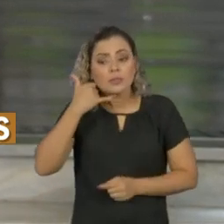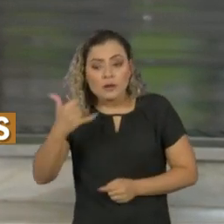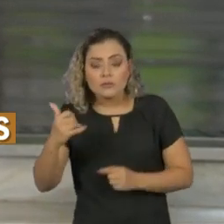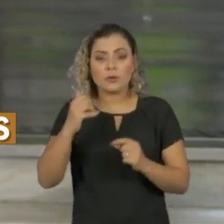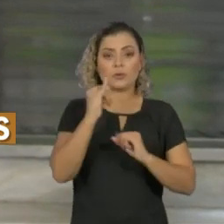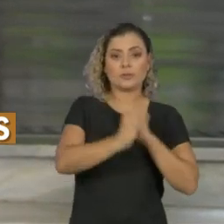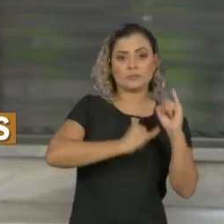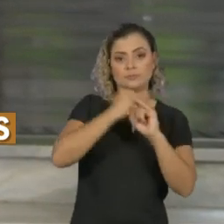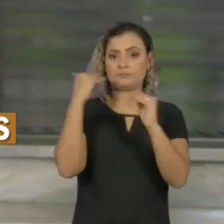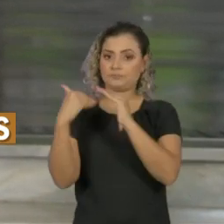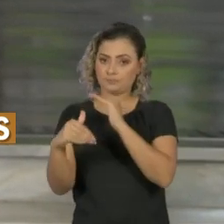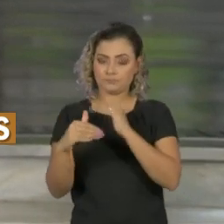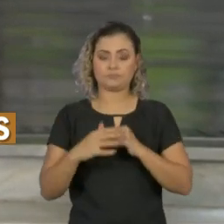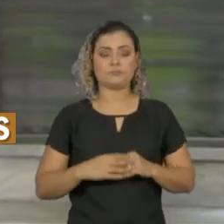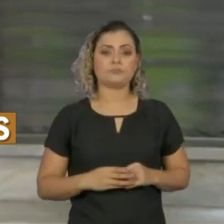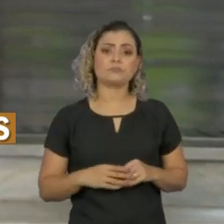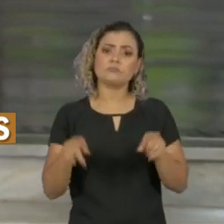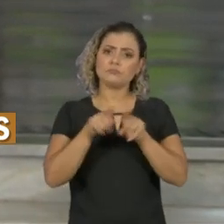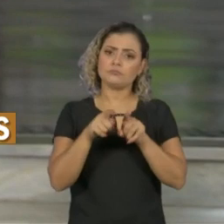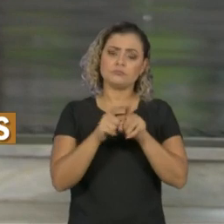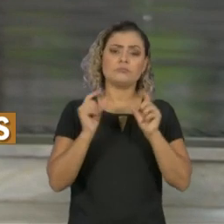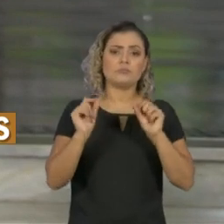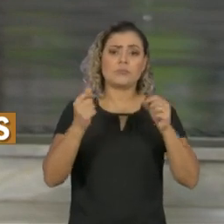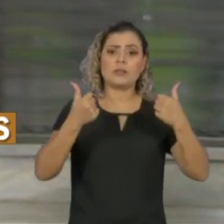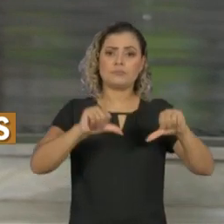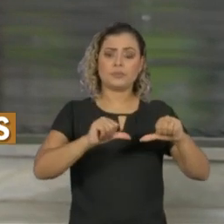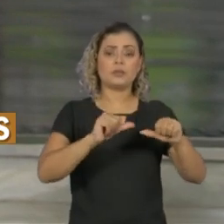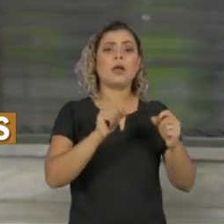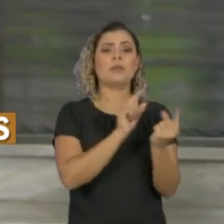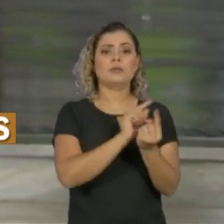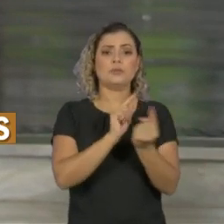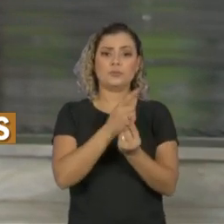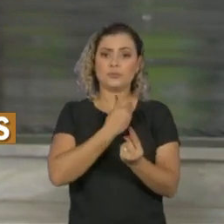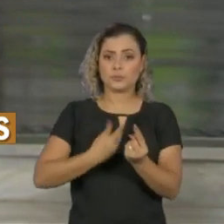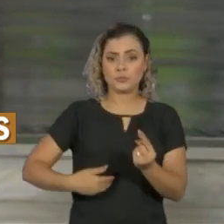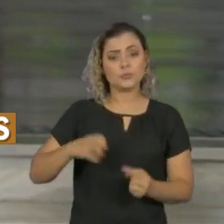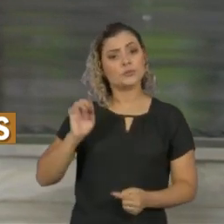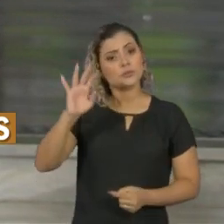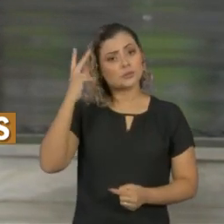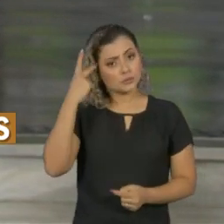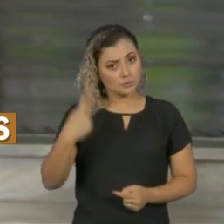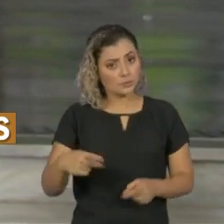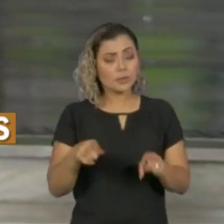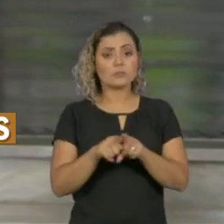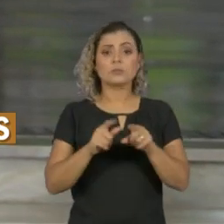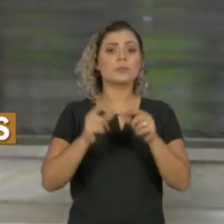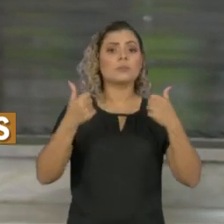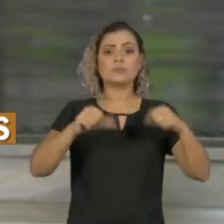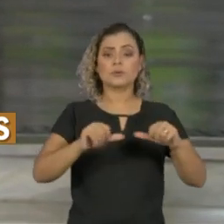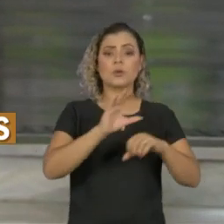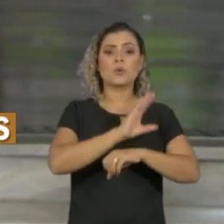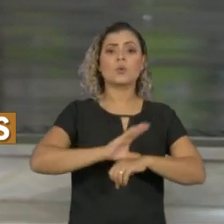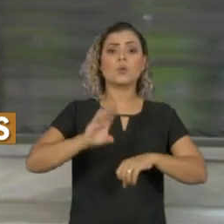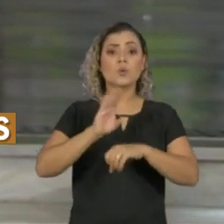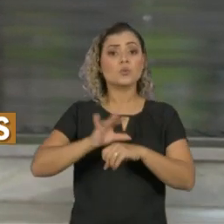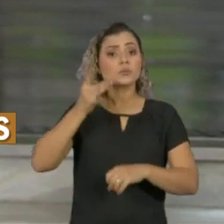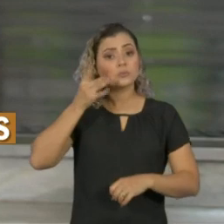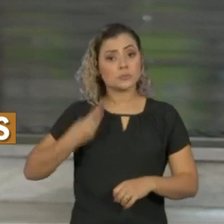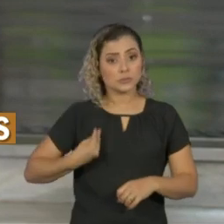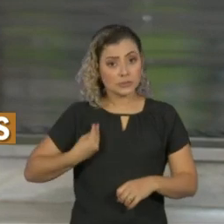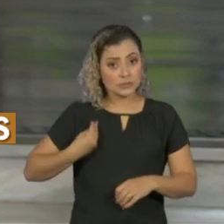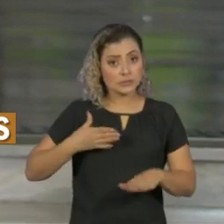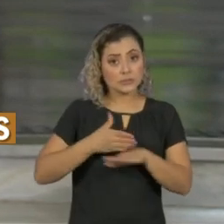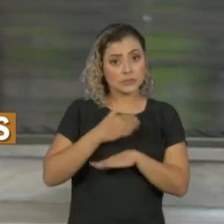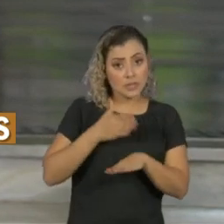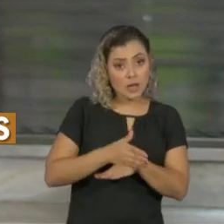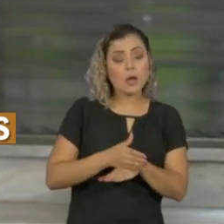Também, outra medida, na suspensão de atividade de serviços públicos no Estado de São Paulo, o encerramento dos cursos presenciais de